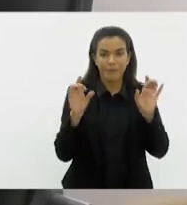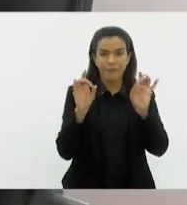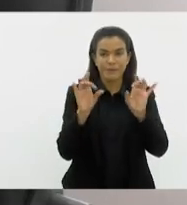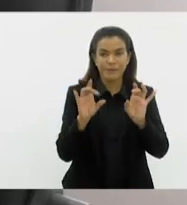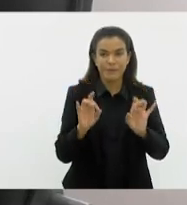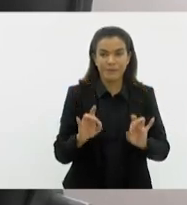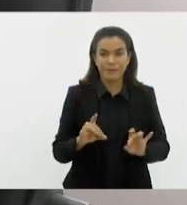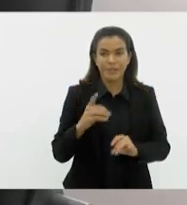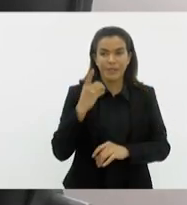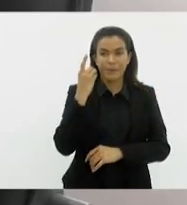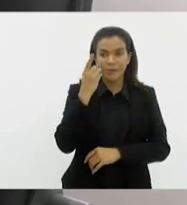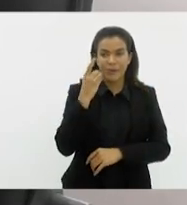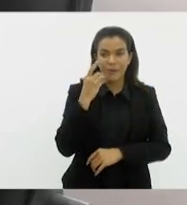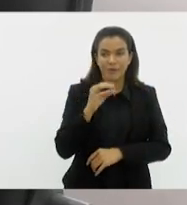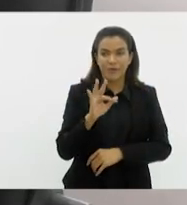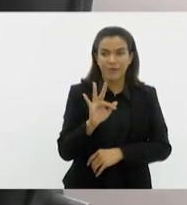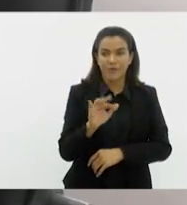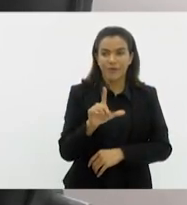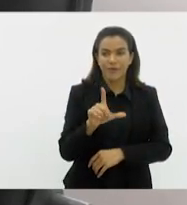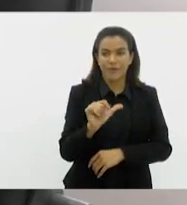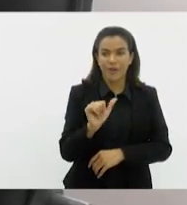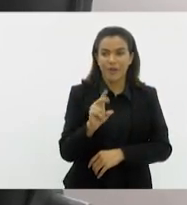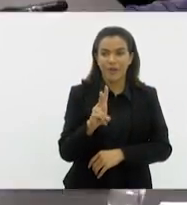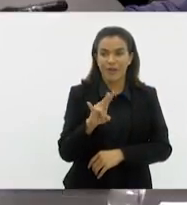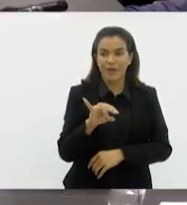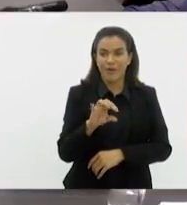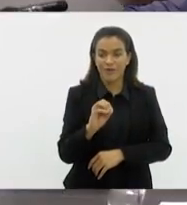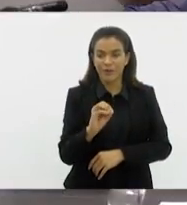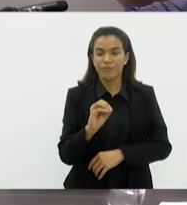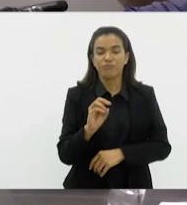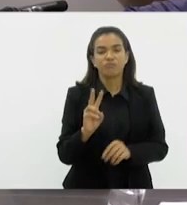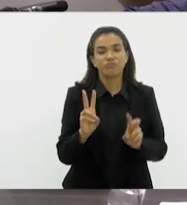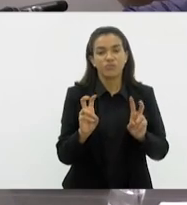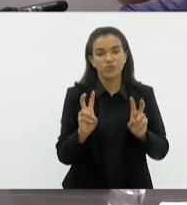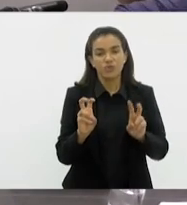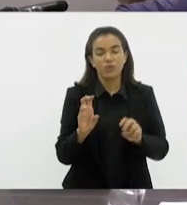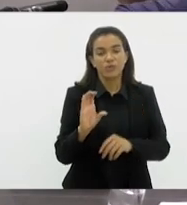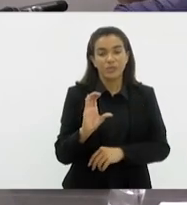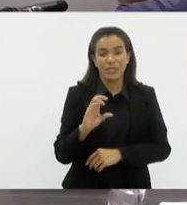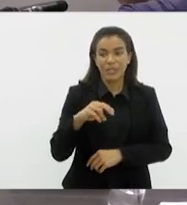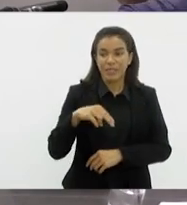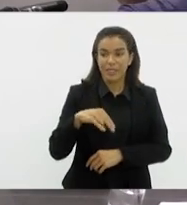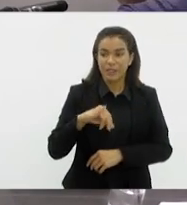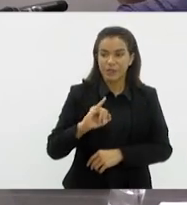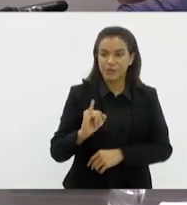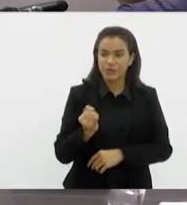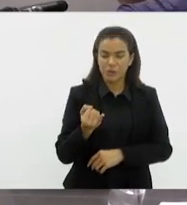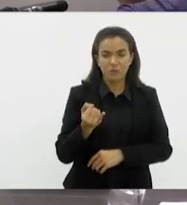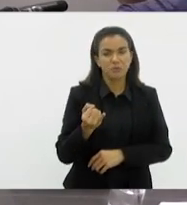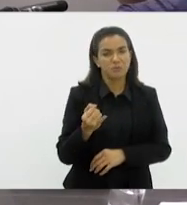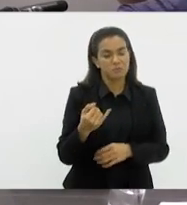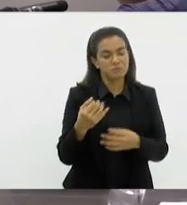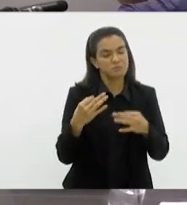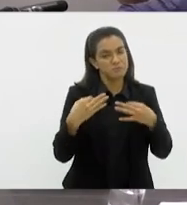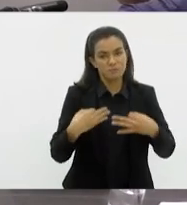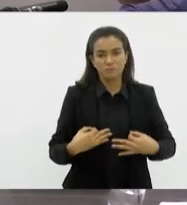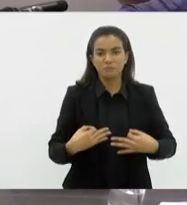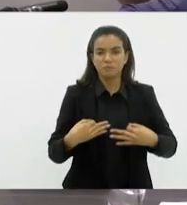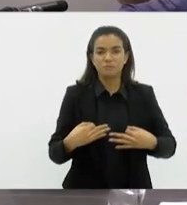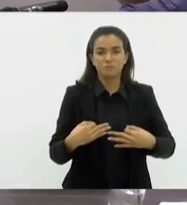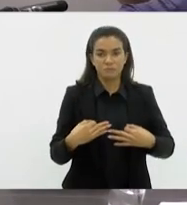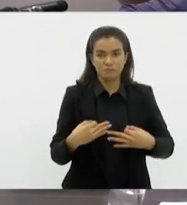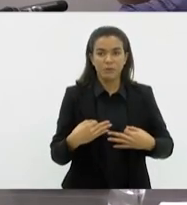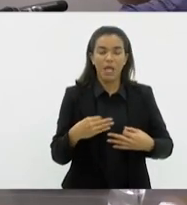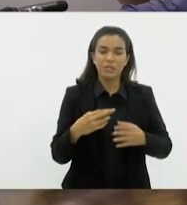deputado Serafini, por levantar a questão do CNJ. É sempre prudente essa discussão de decisões do